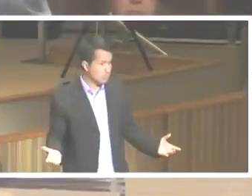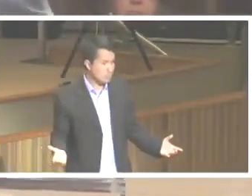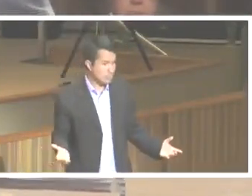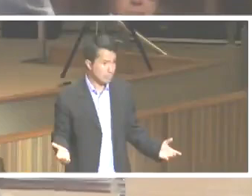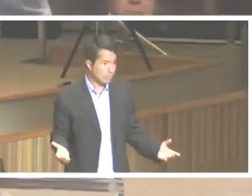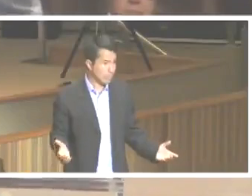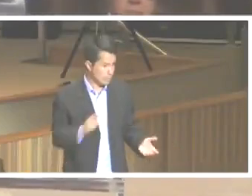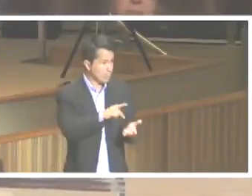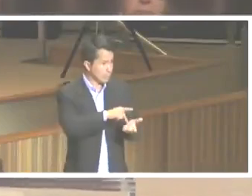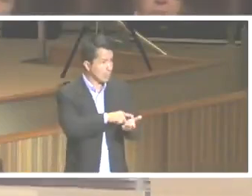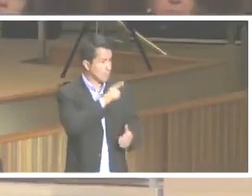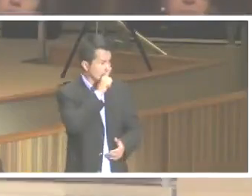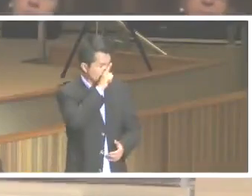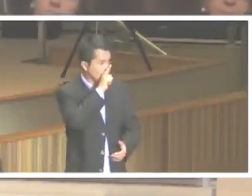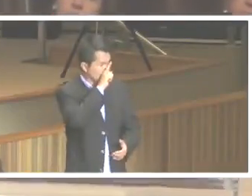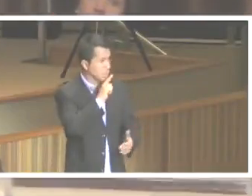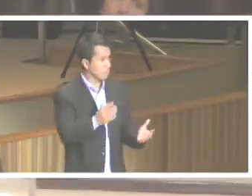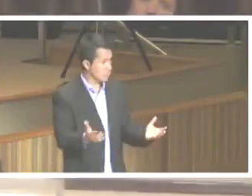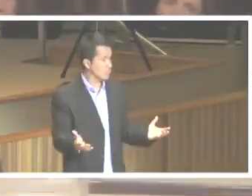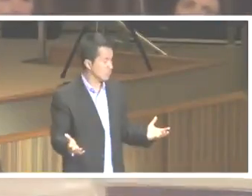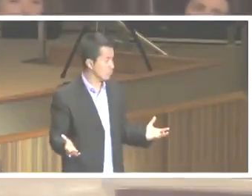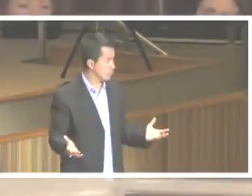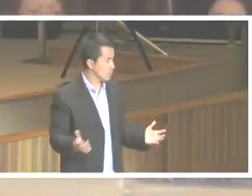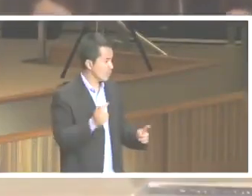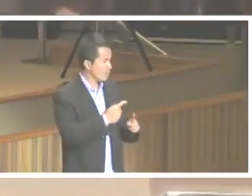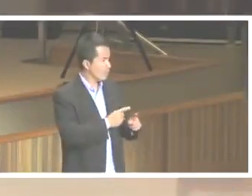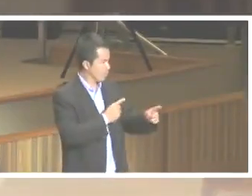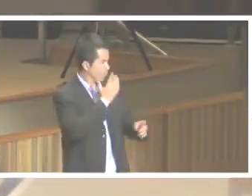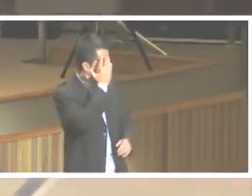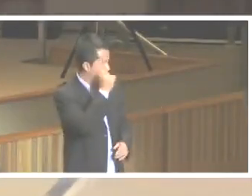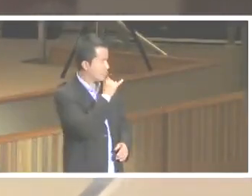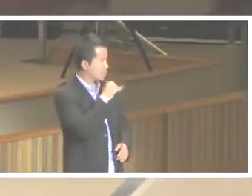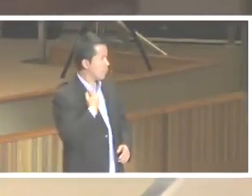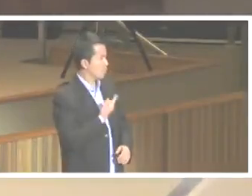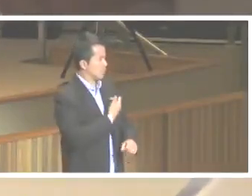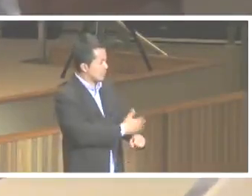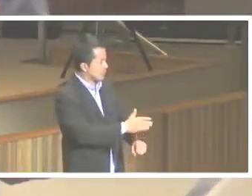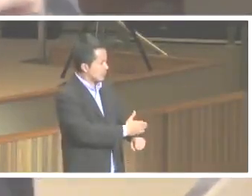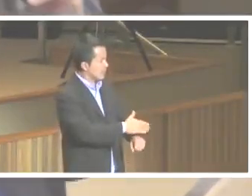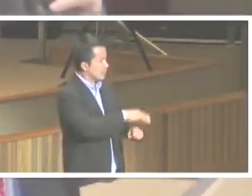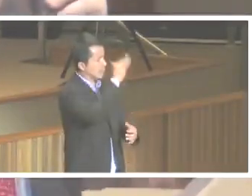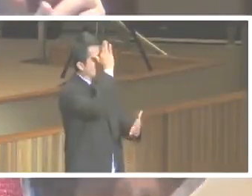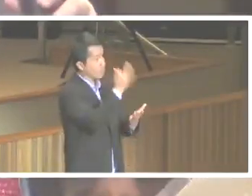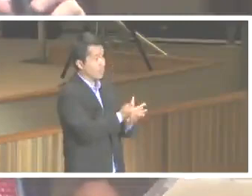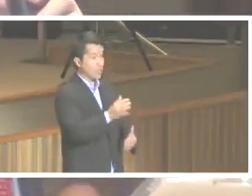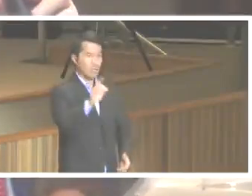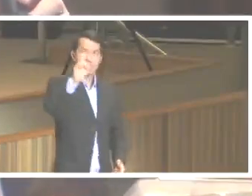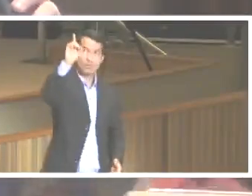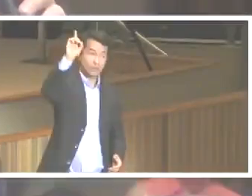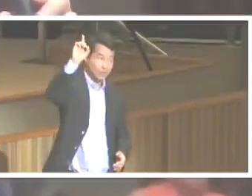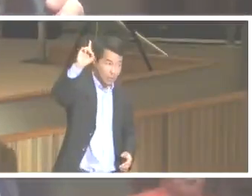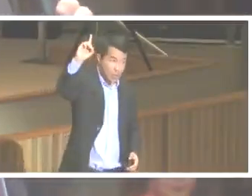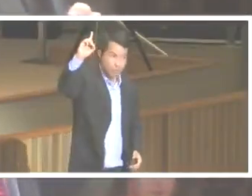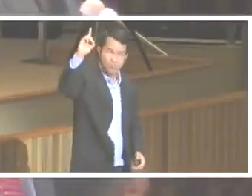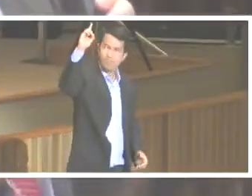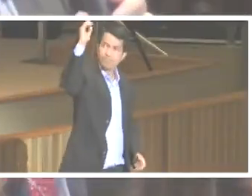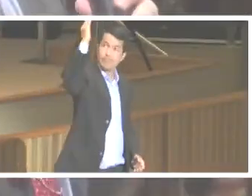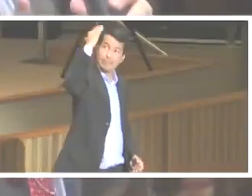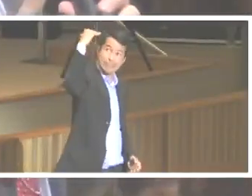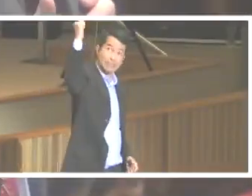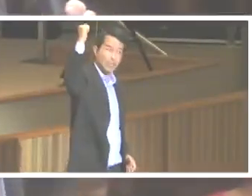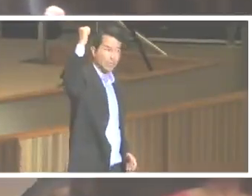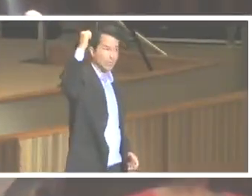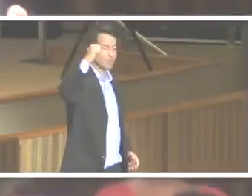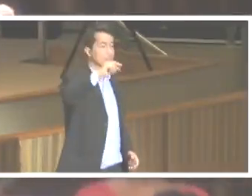porque toda vez que a gente vai caminhar por fé em deus nos chama a um tipo de